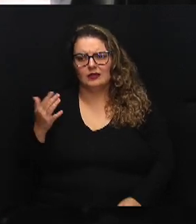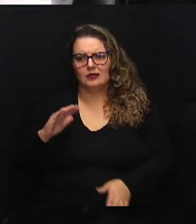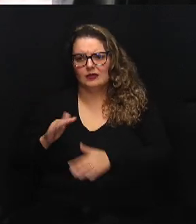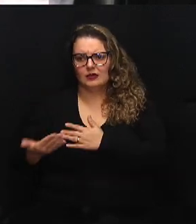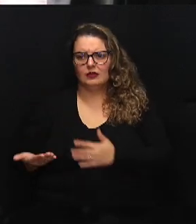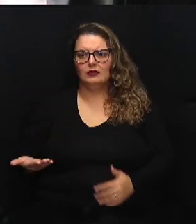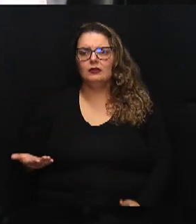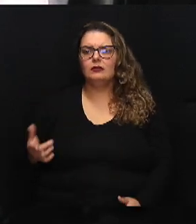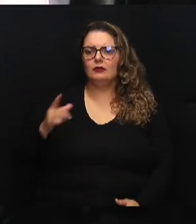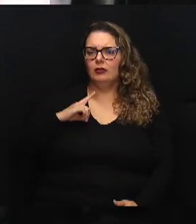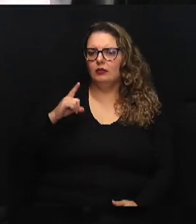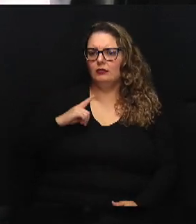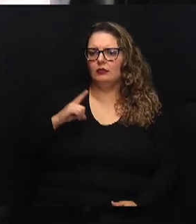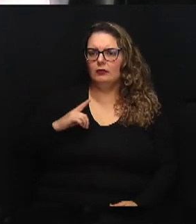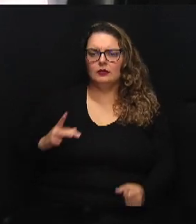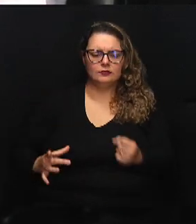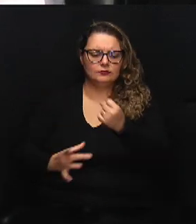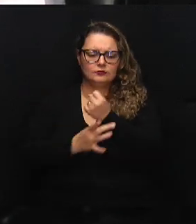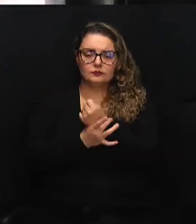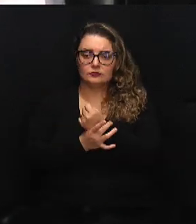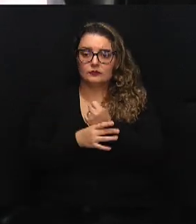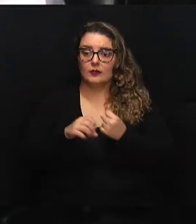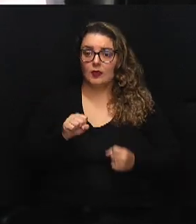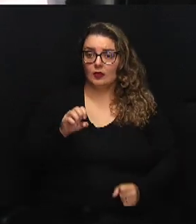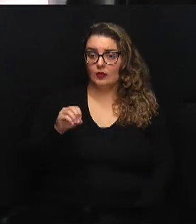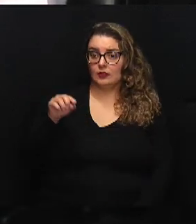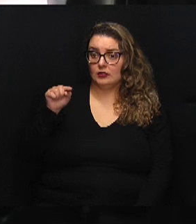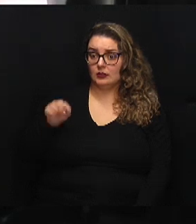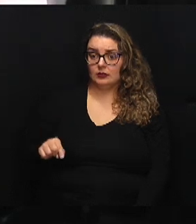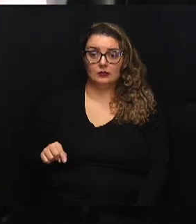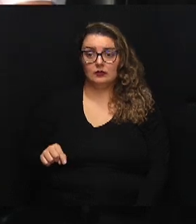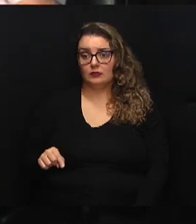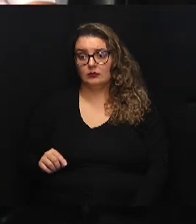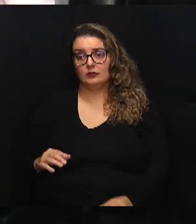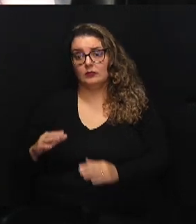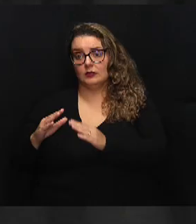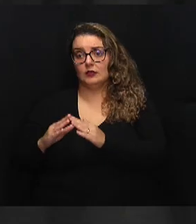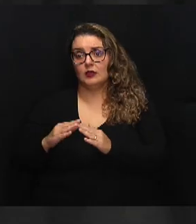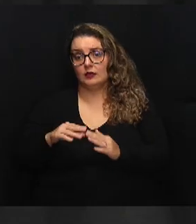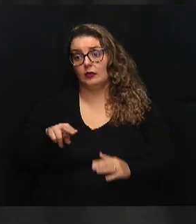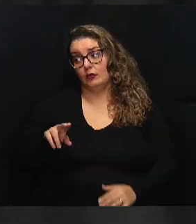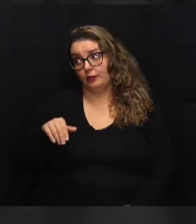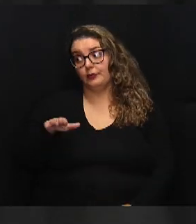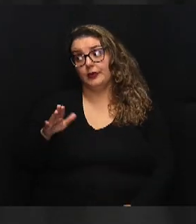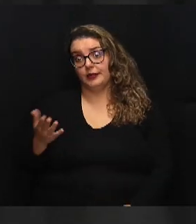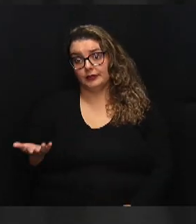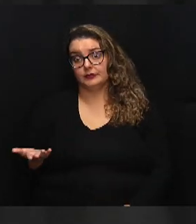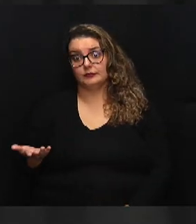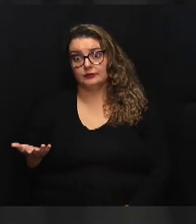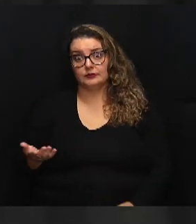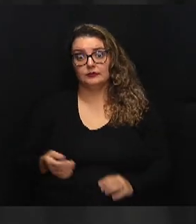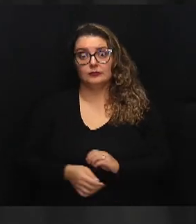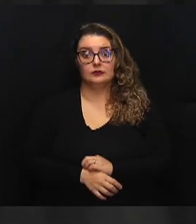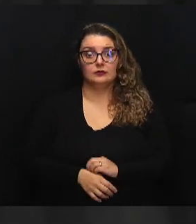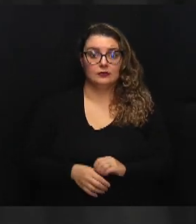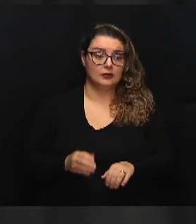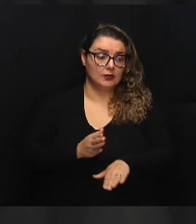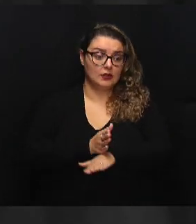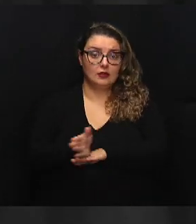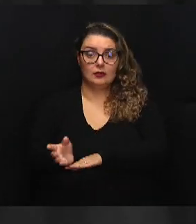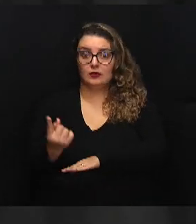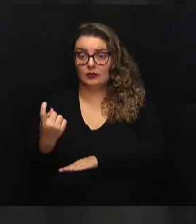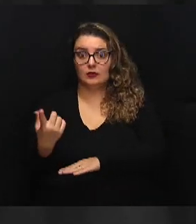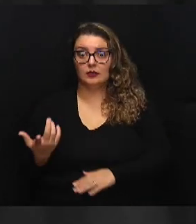hoje seguramente 80 mil habitantes ou mais. Só a entrada de um lado. A nossa